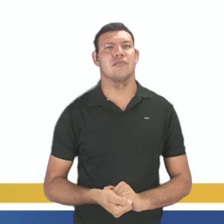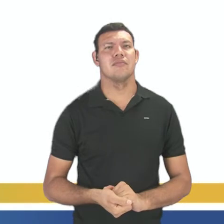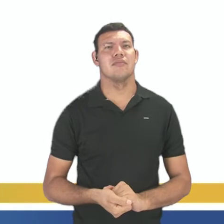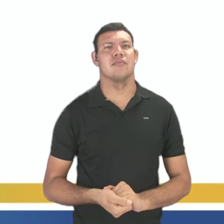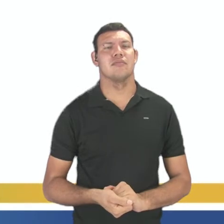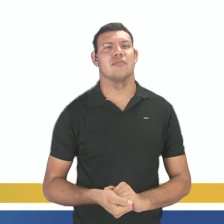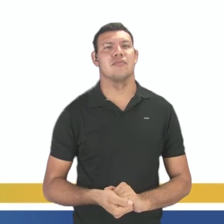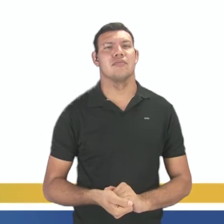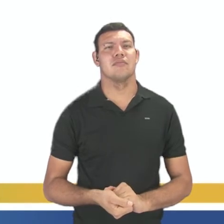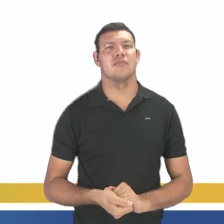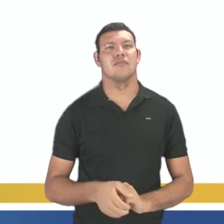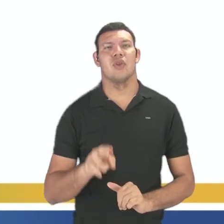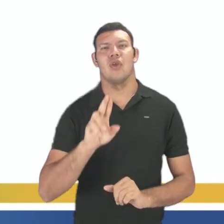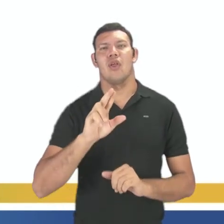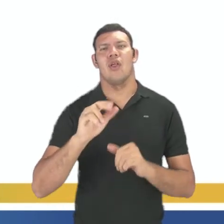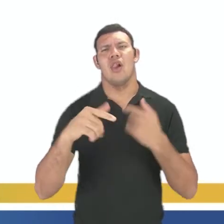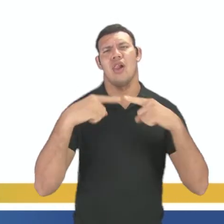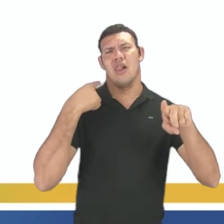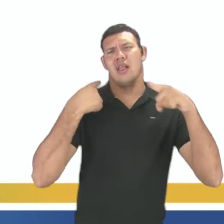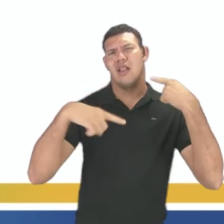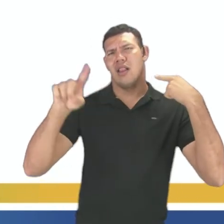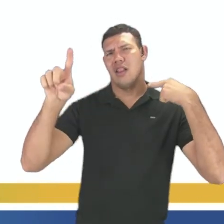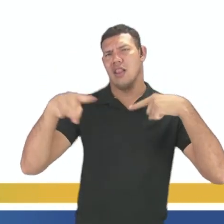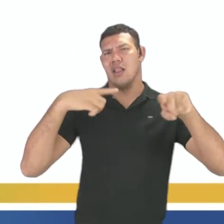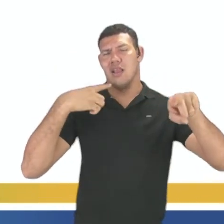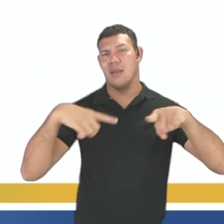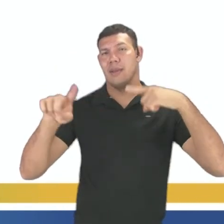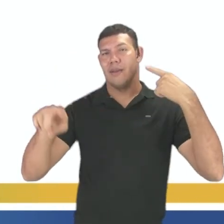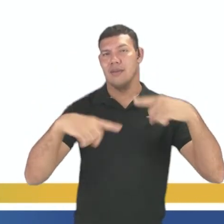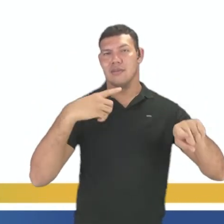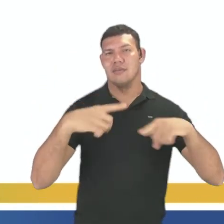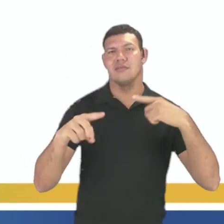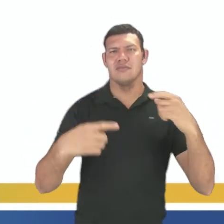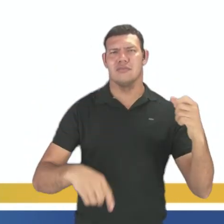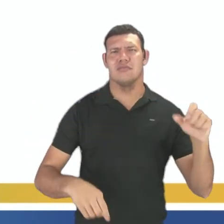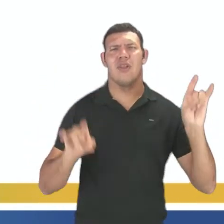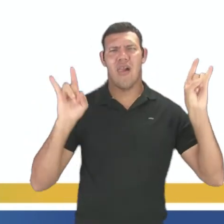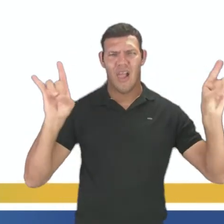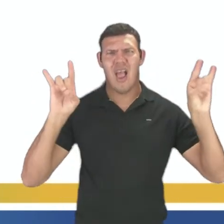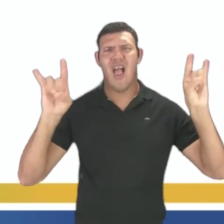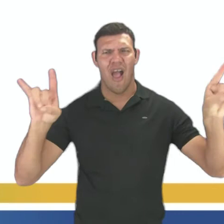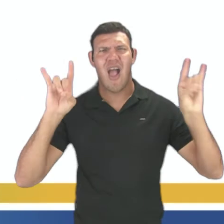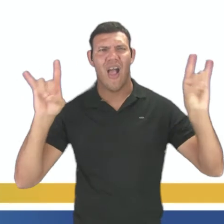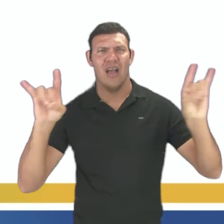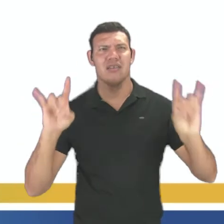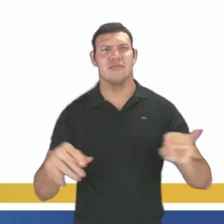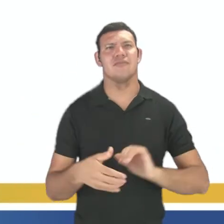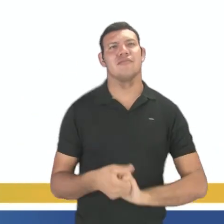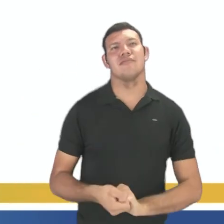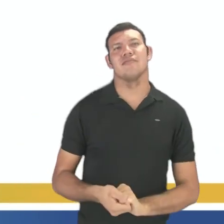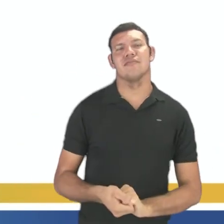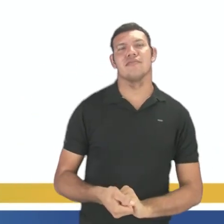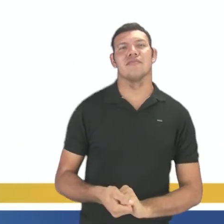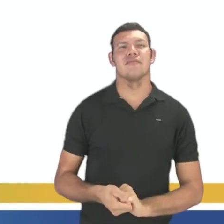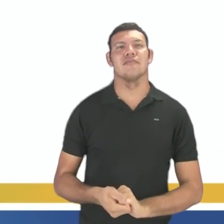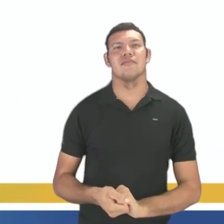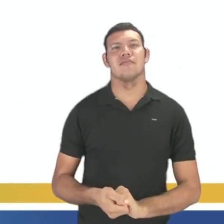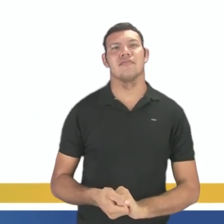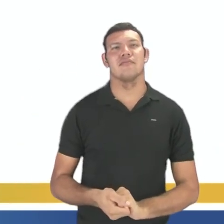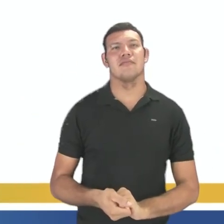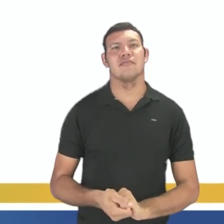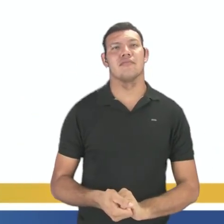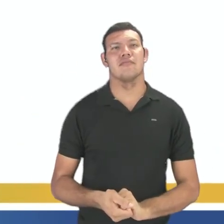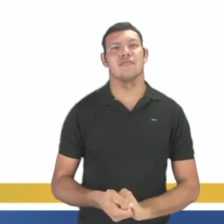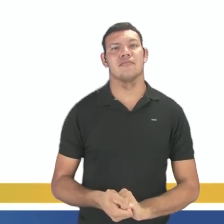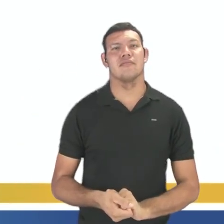nome daquela música famosa do Guns N' Roses, que se chama Sweet Child O' Mine, que seria a mesma coisa que